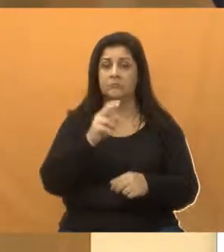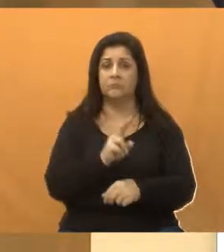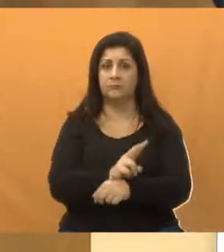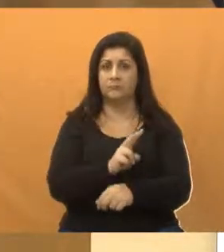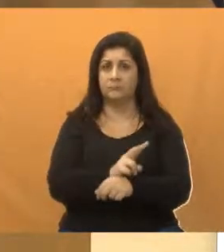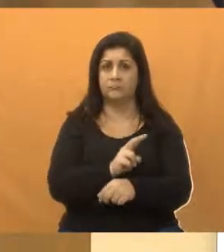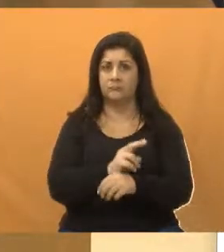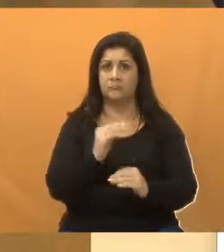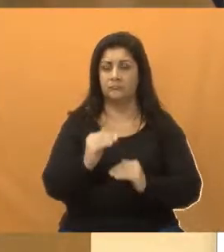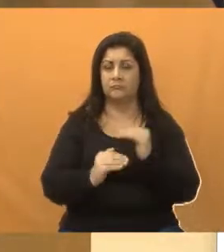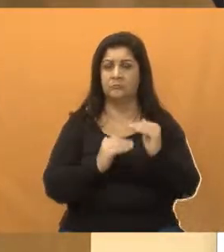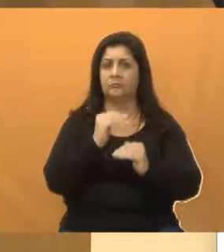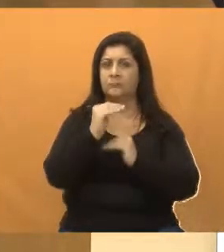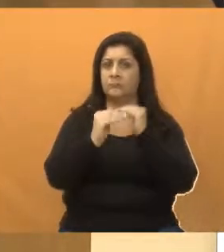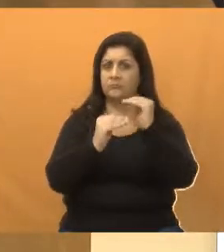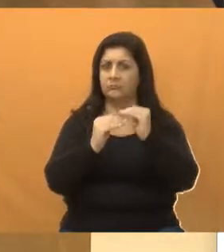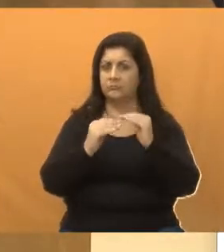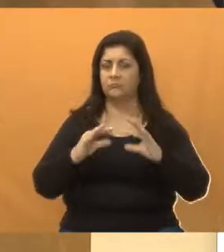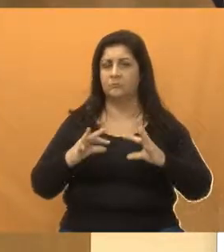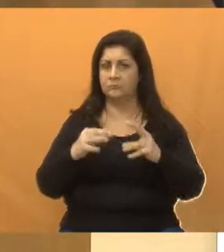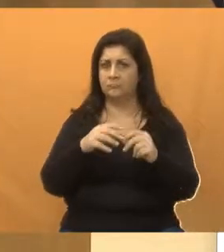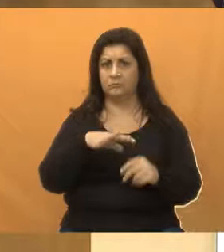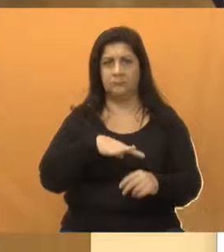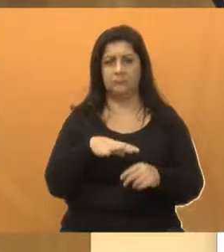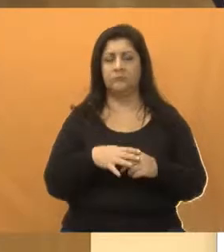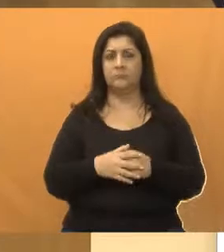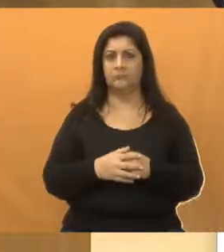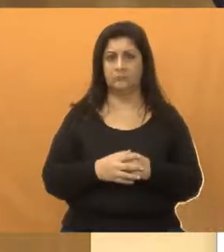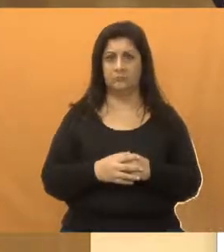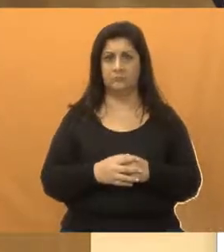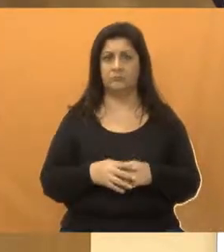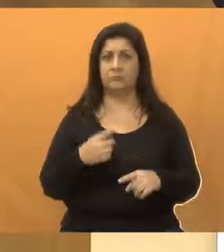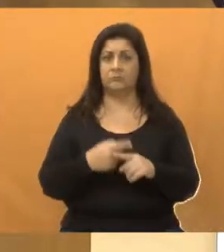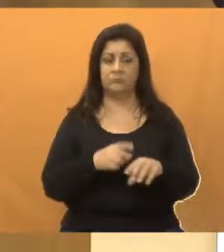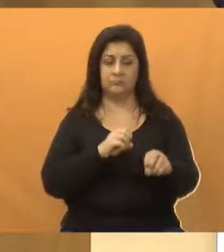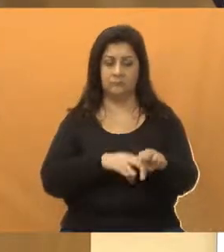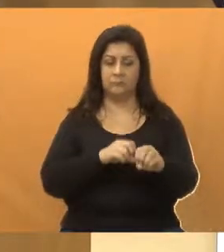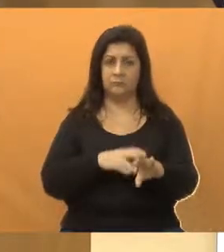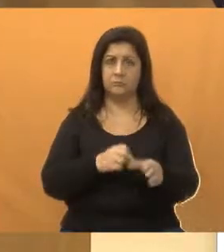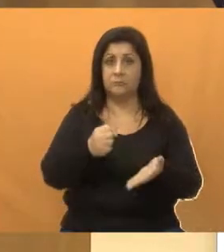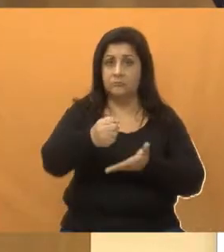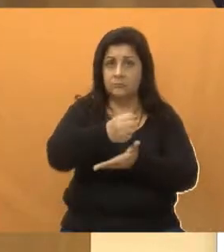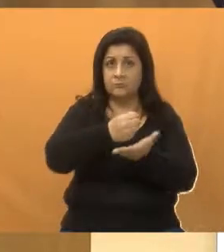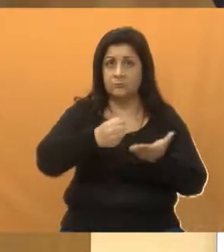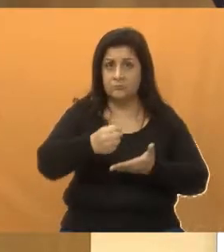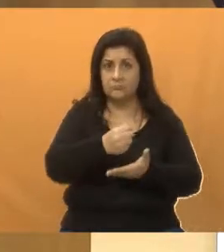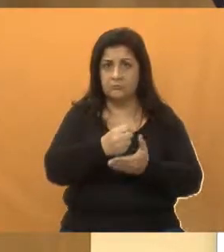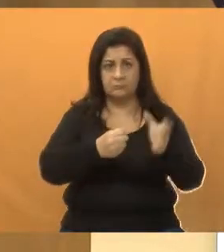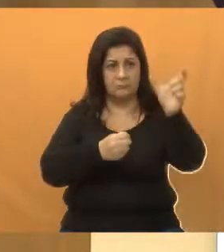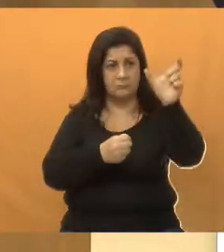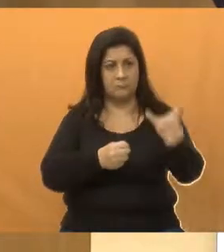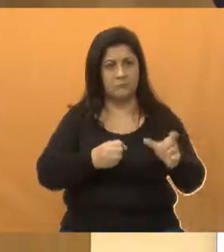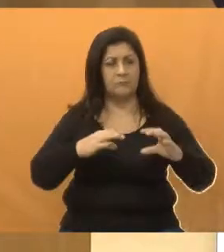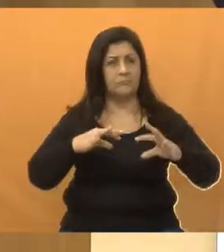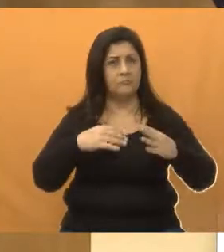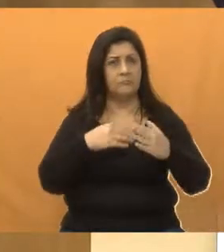manutenção e o desenvolvimento contínuo do município, já que a educação é a base de formação de qualquer